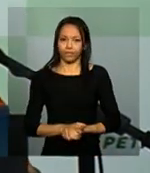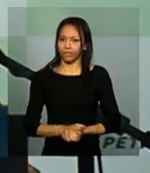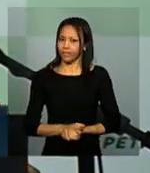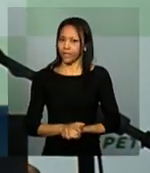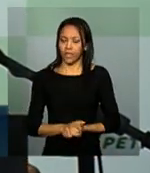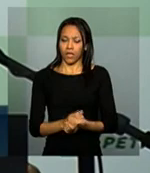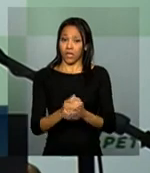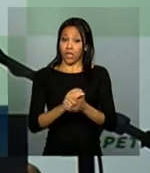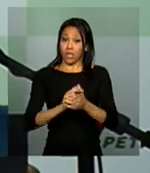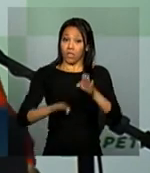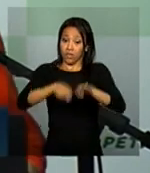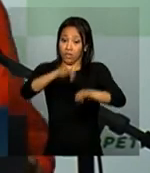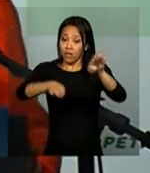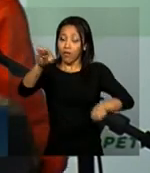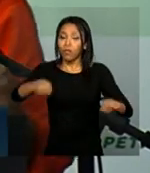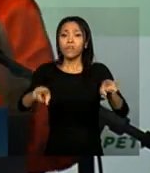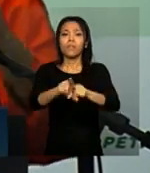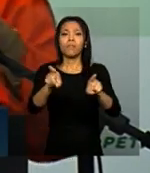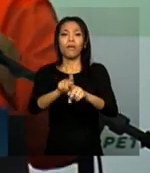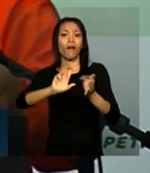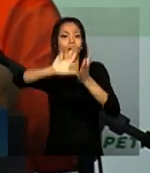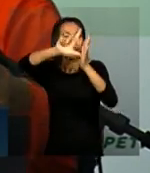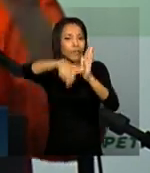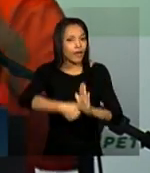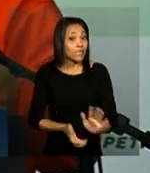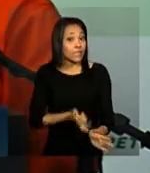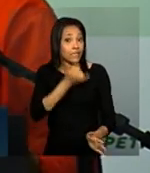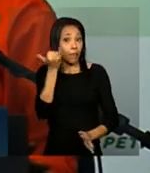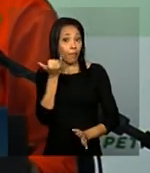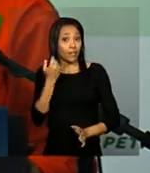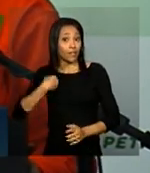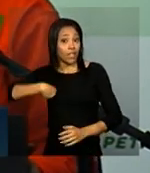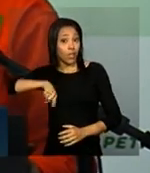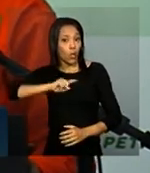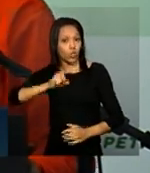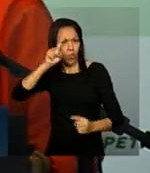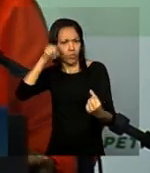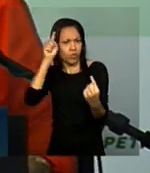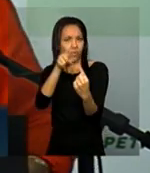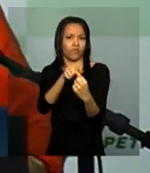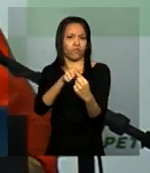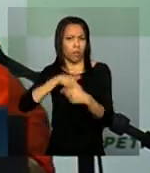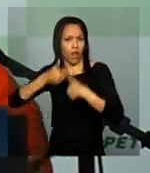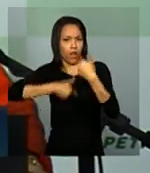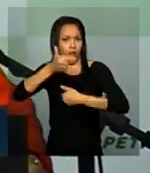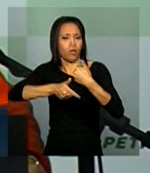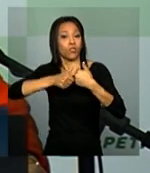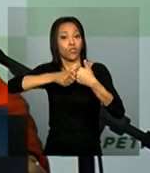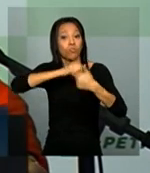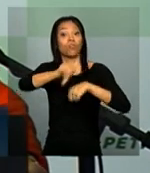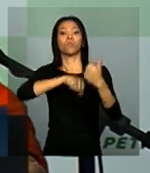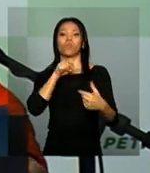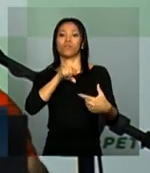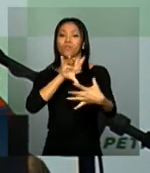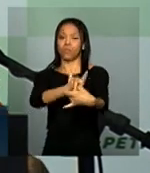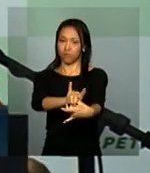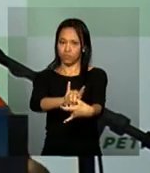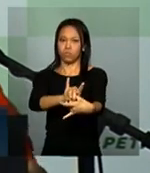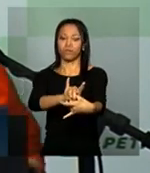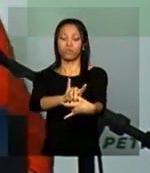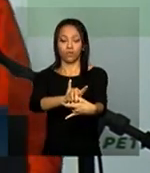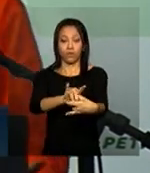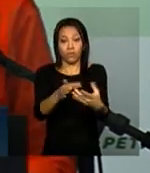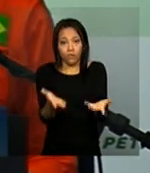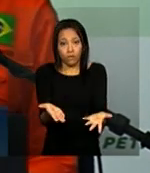Desigualdade e atraso depende da nossa determinação em mudar a realidade.